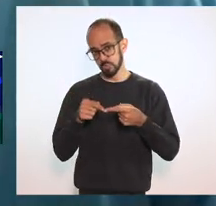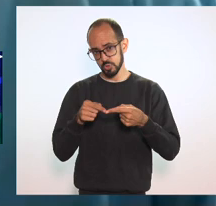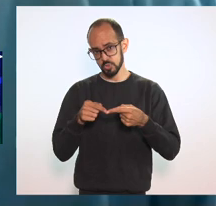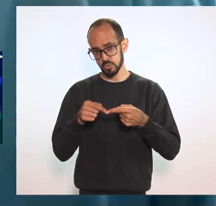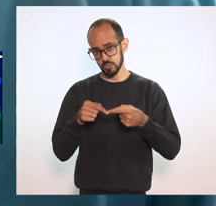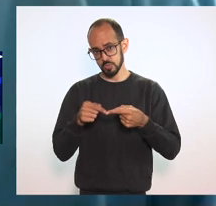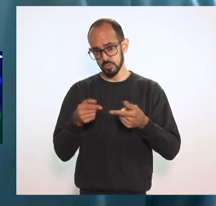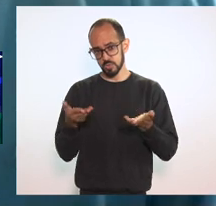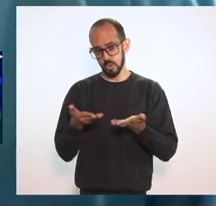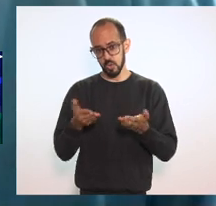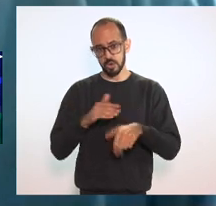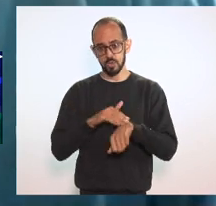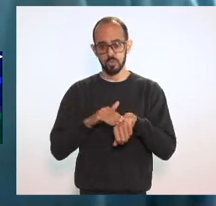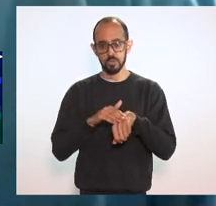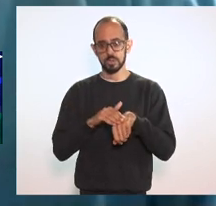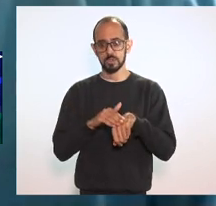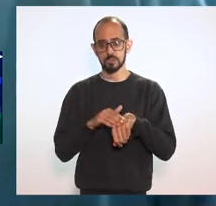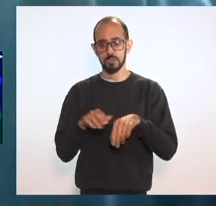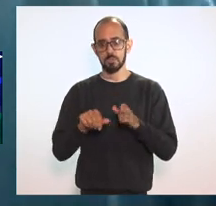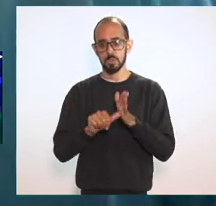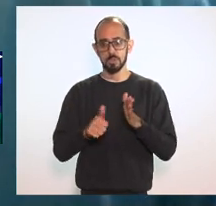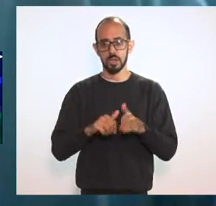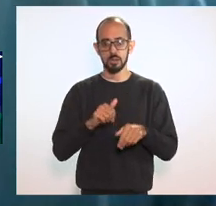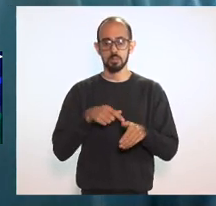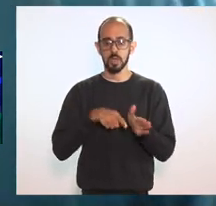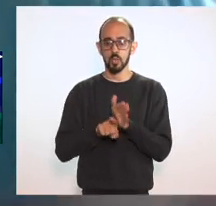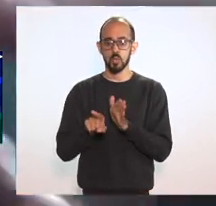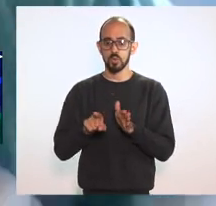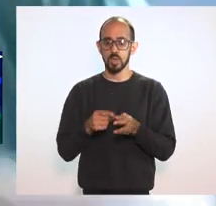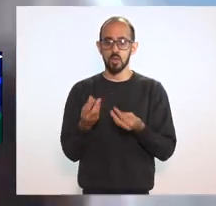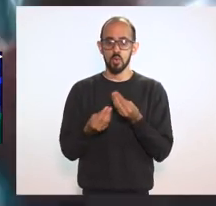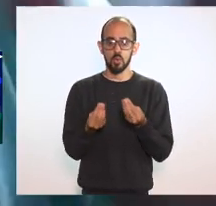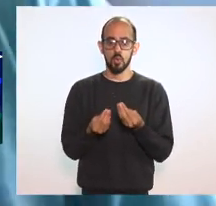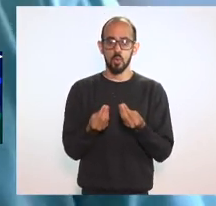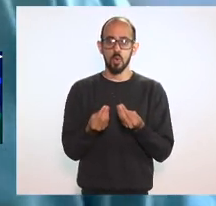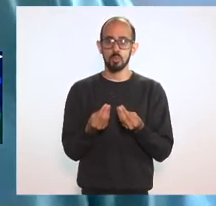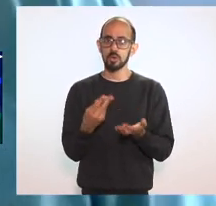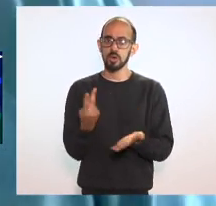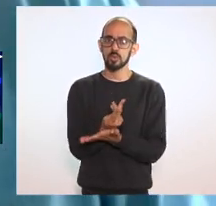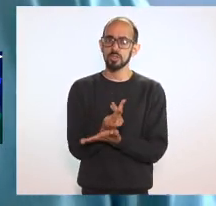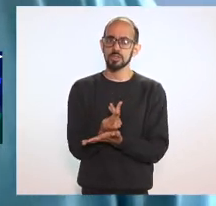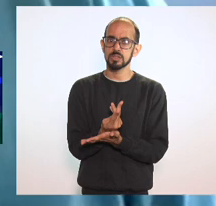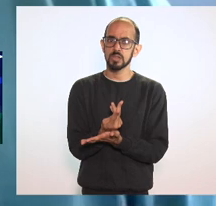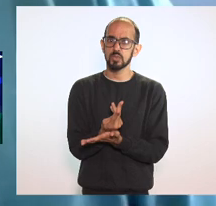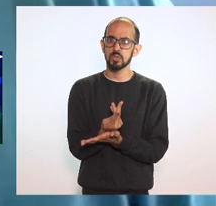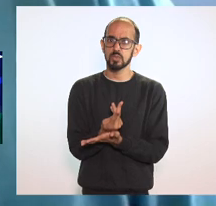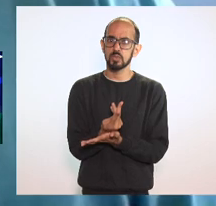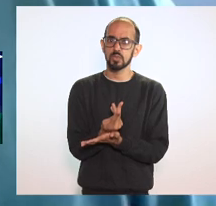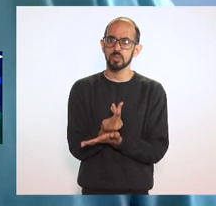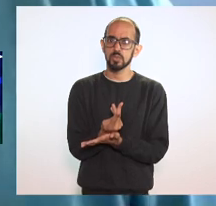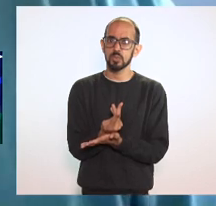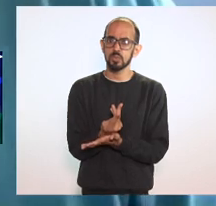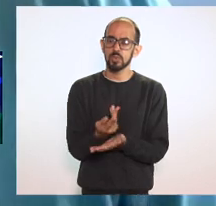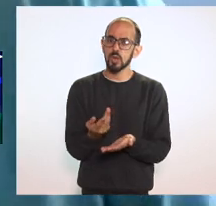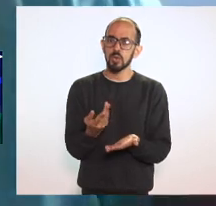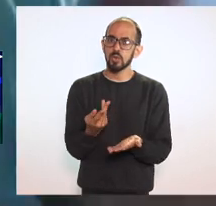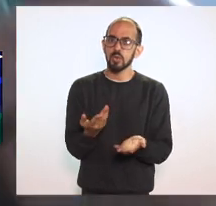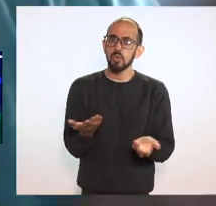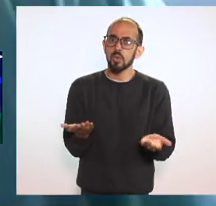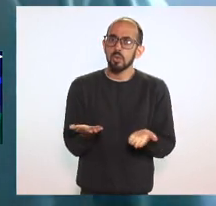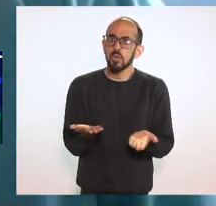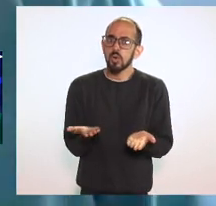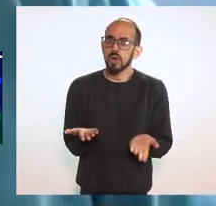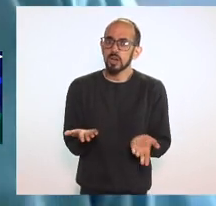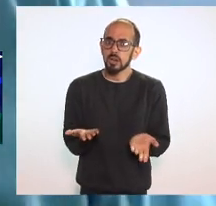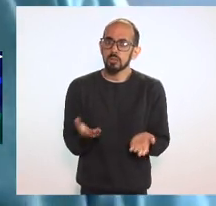a aprender a pena e como é que nós chegamos a esse. é por causa